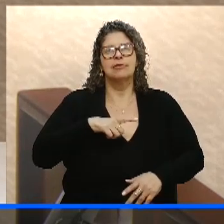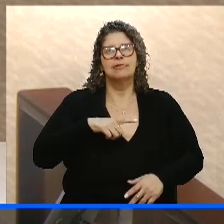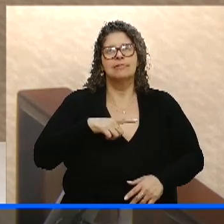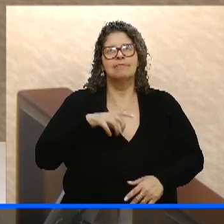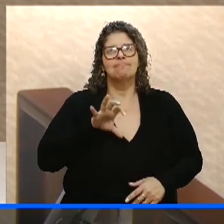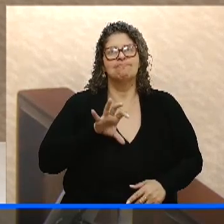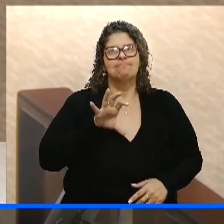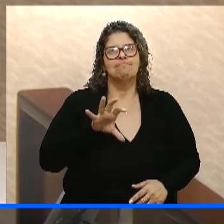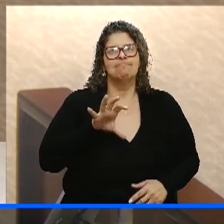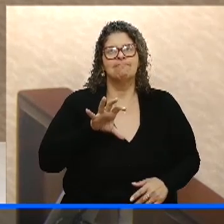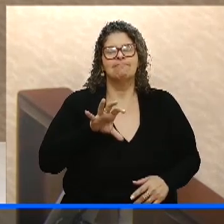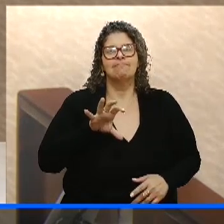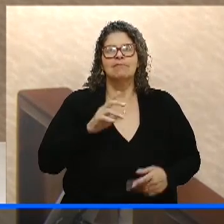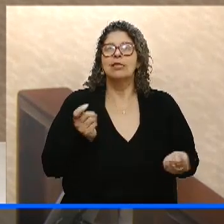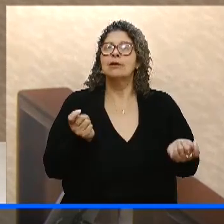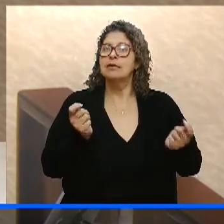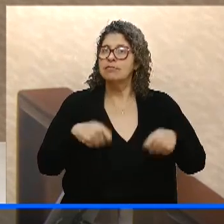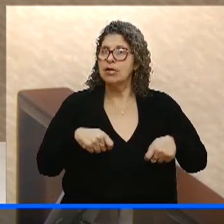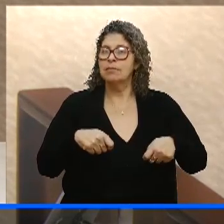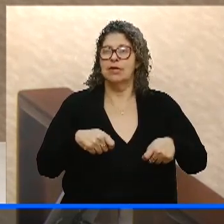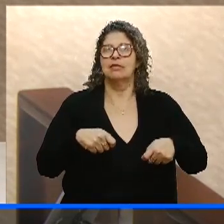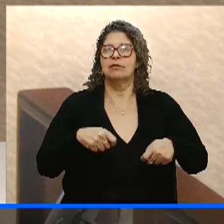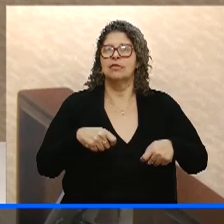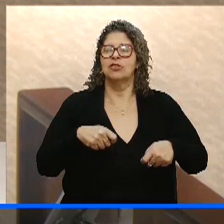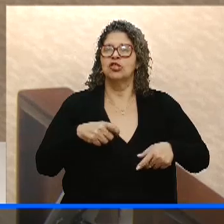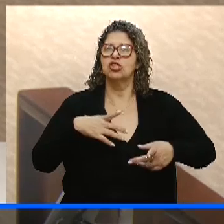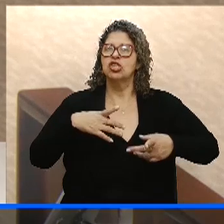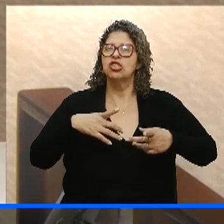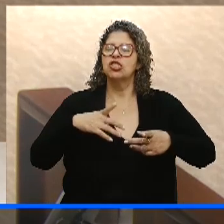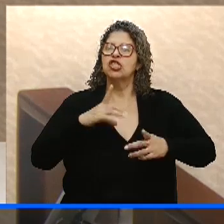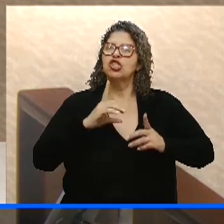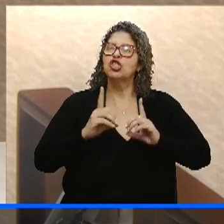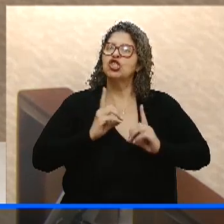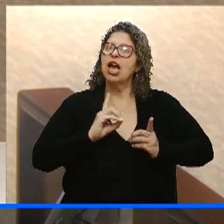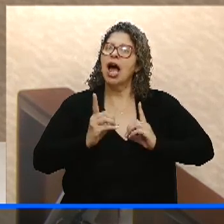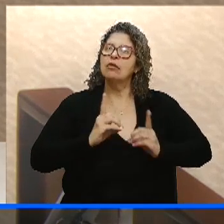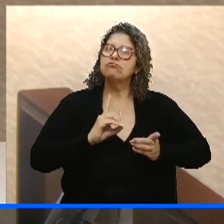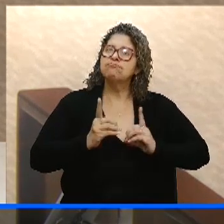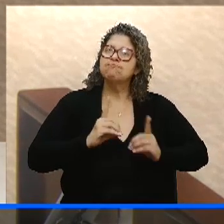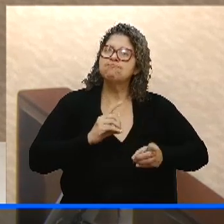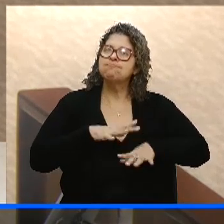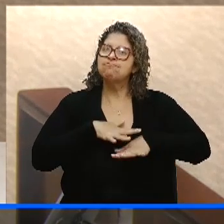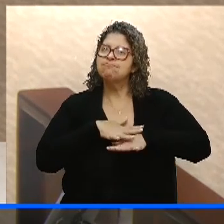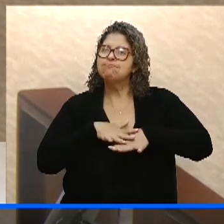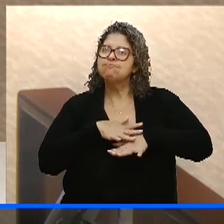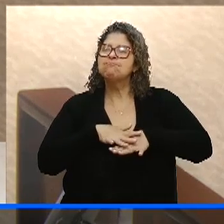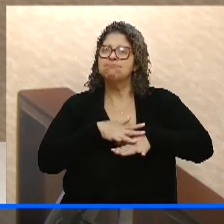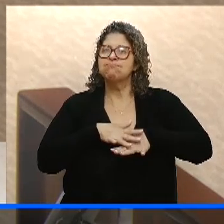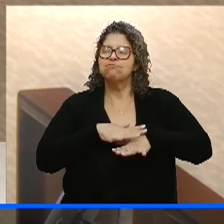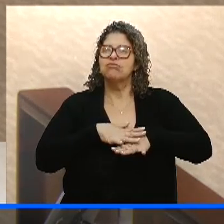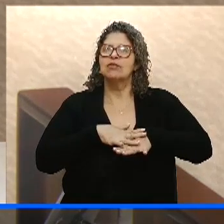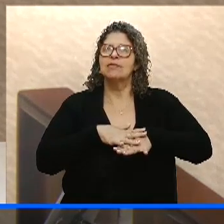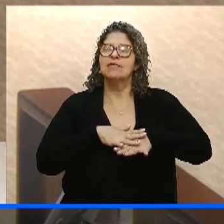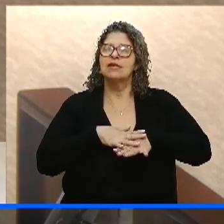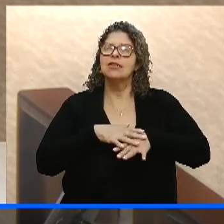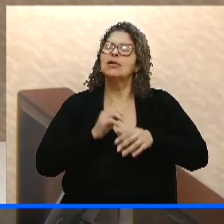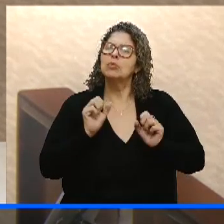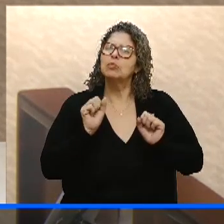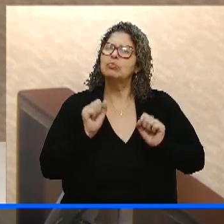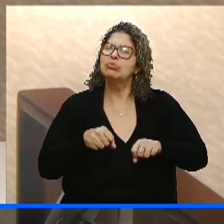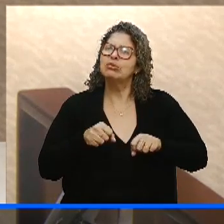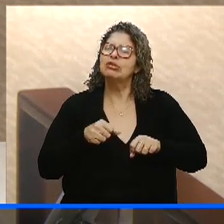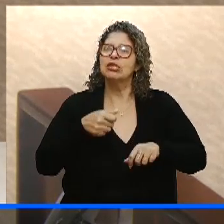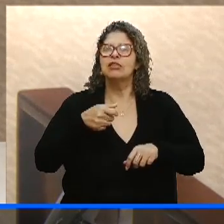a capacidade de diálogo sim é possível dizer que a zona